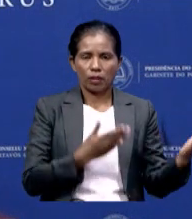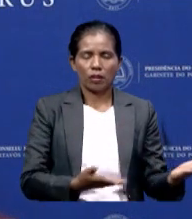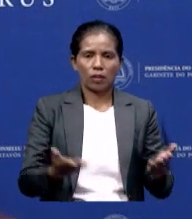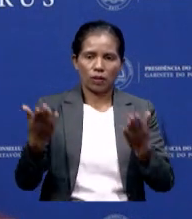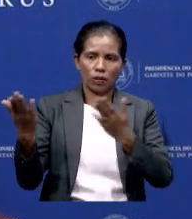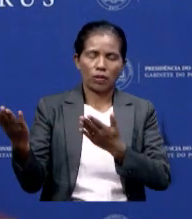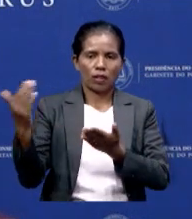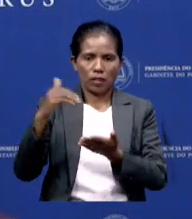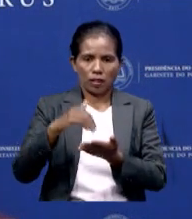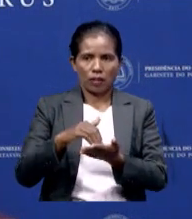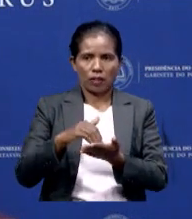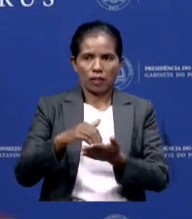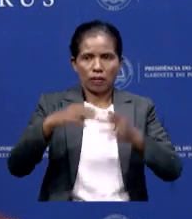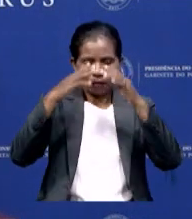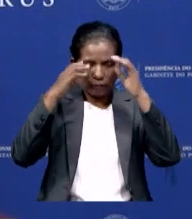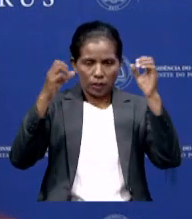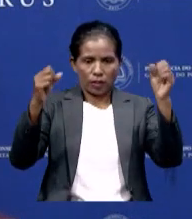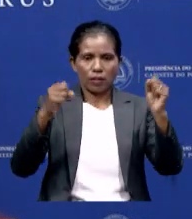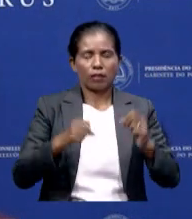iha presidente da República.